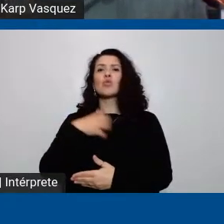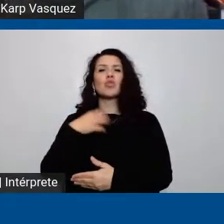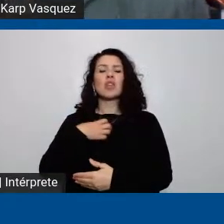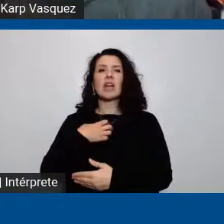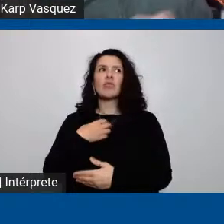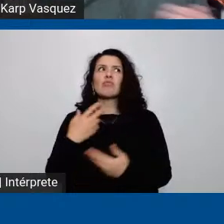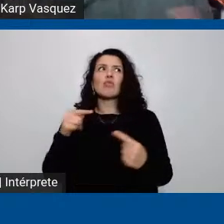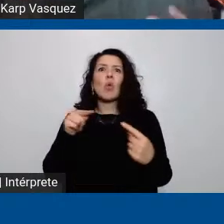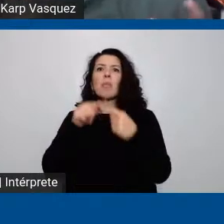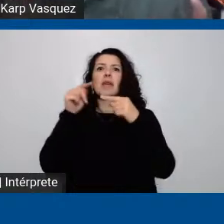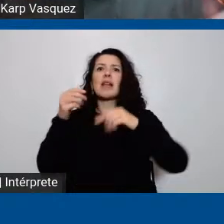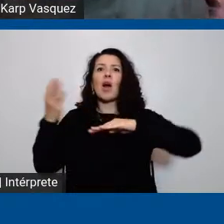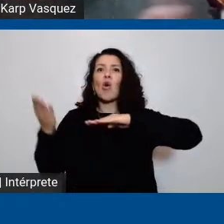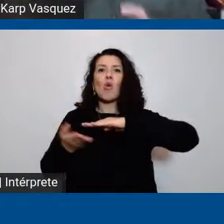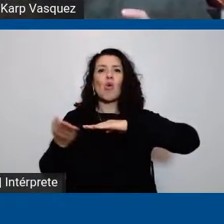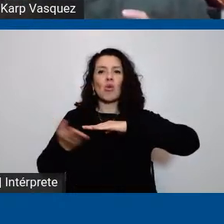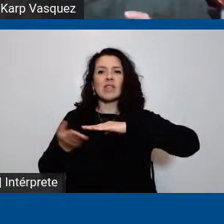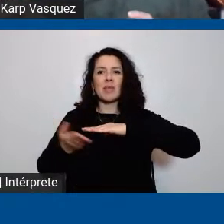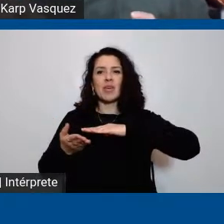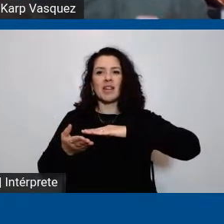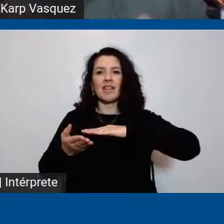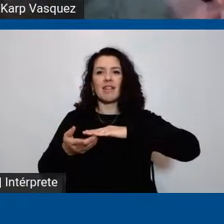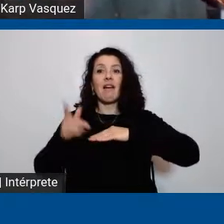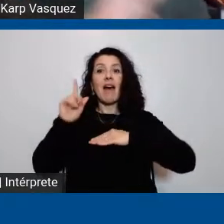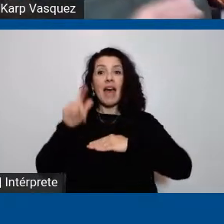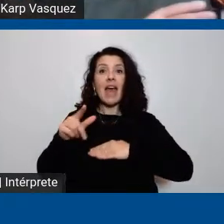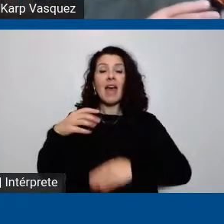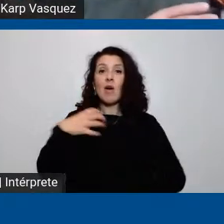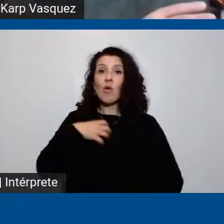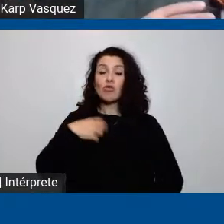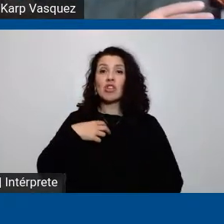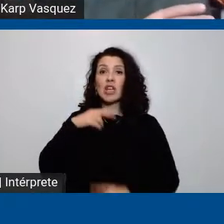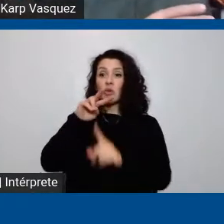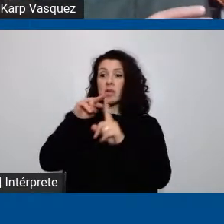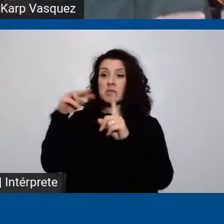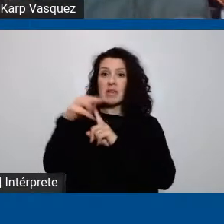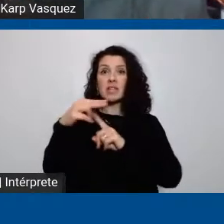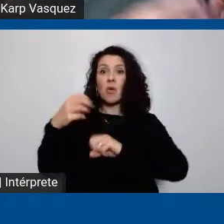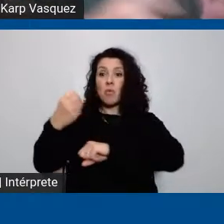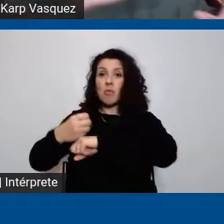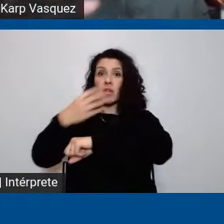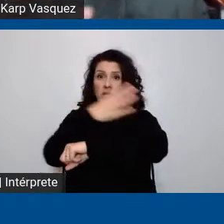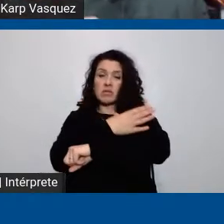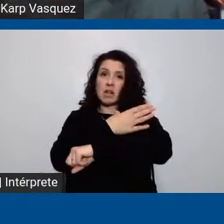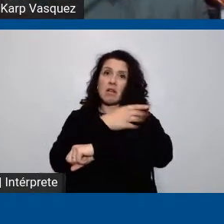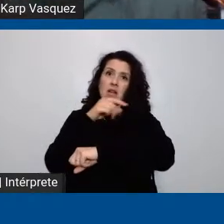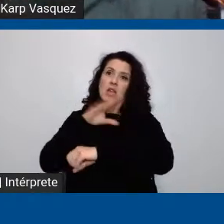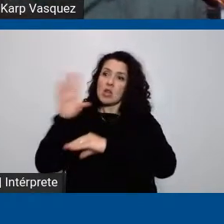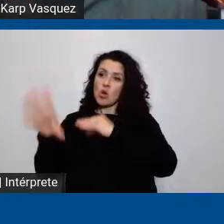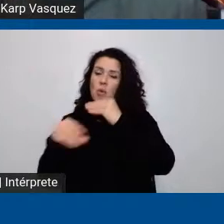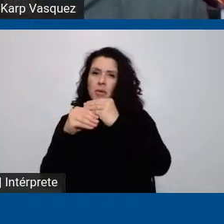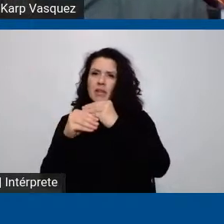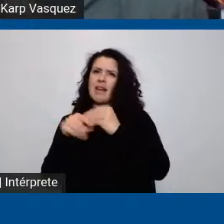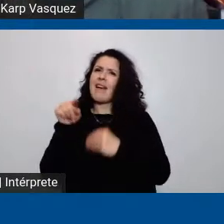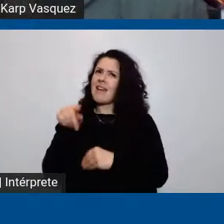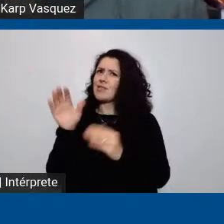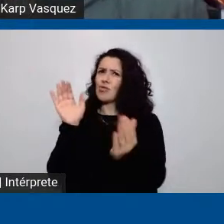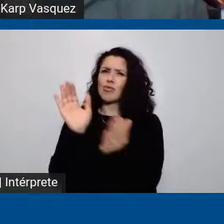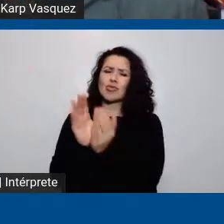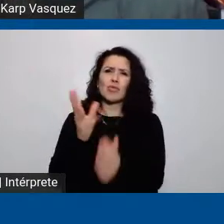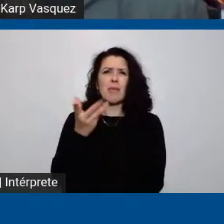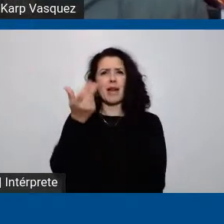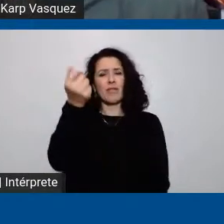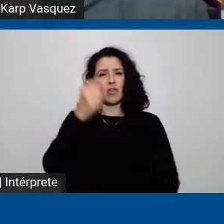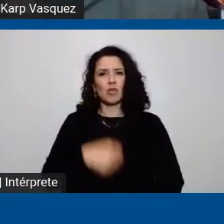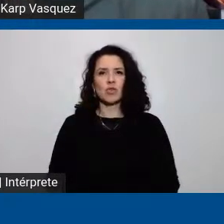dizer, né? É uma visão mais moderna e complementar do Malta. Esse conjunto eu acho que é maravilhoso.